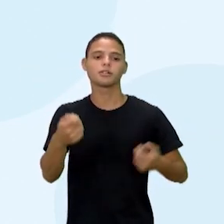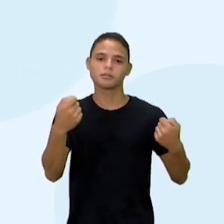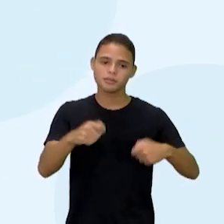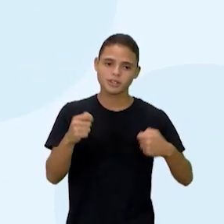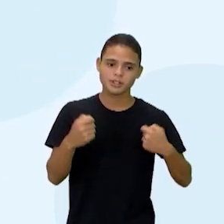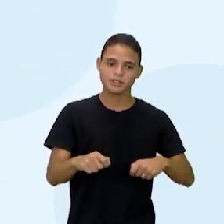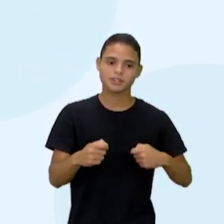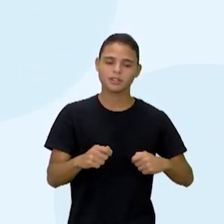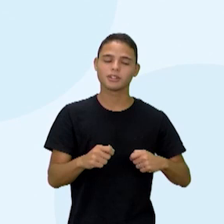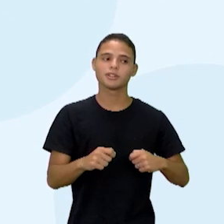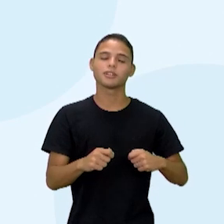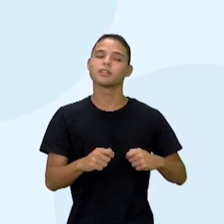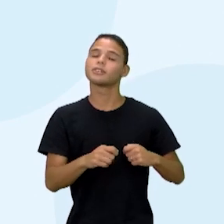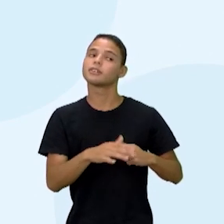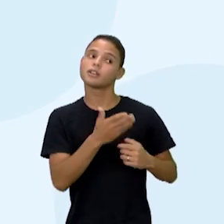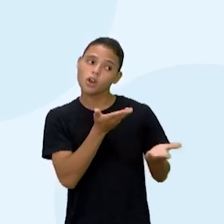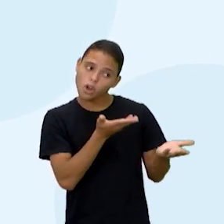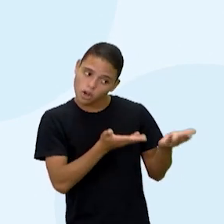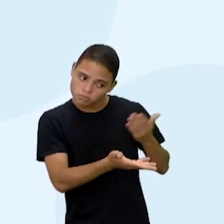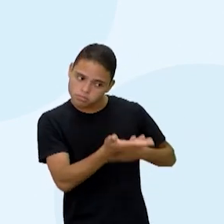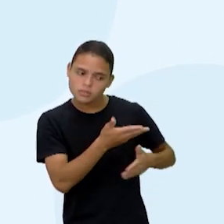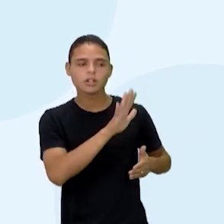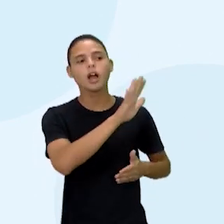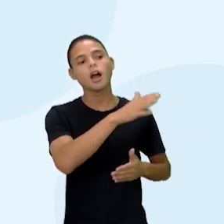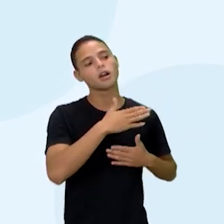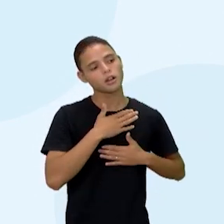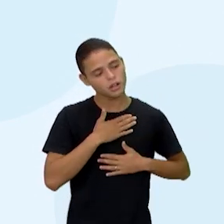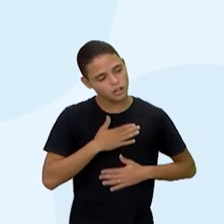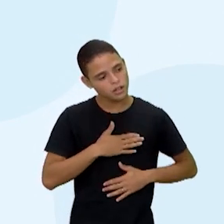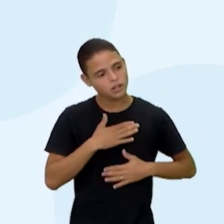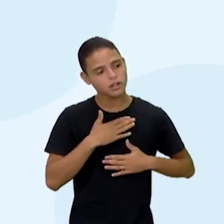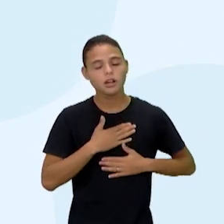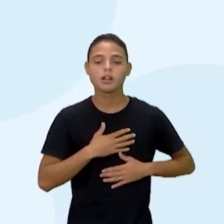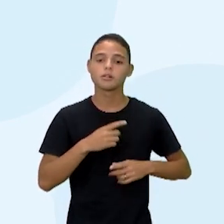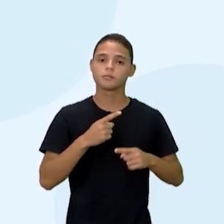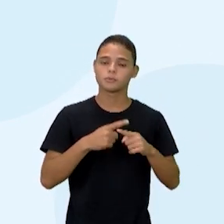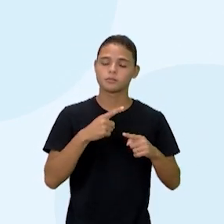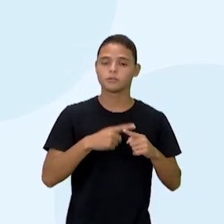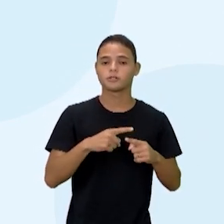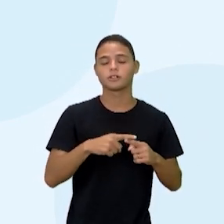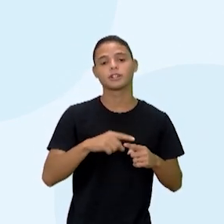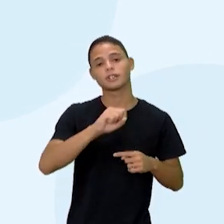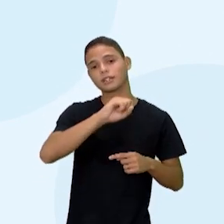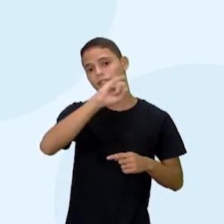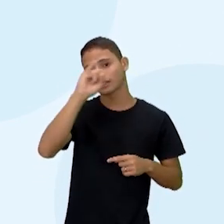agora vamos deixar o colega, depois você pergunta, porque senão ele domina realmente ali